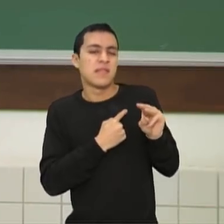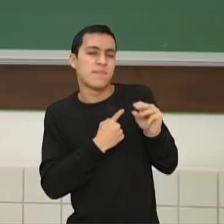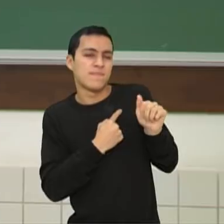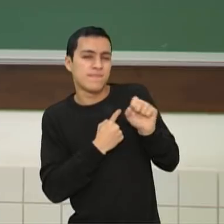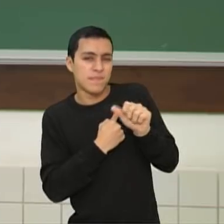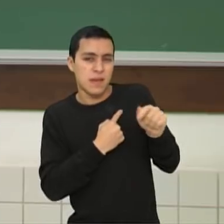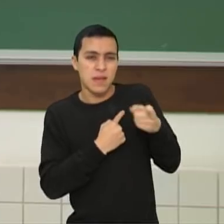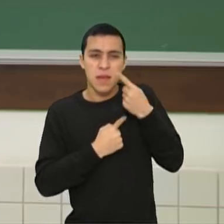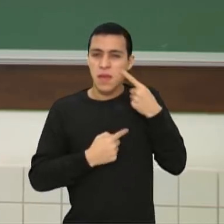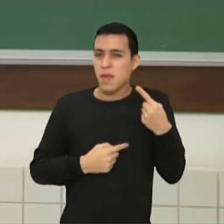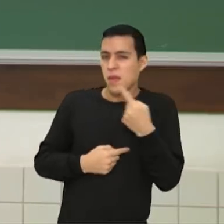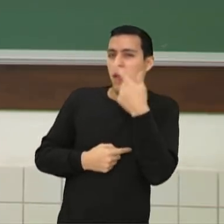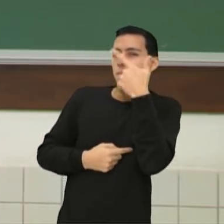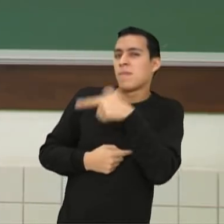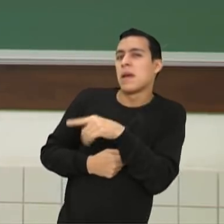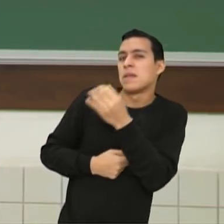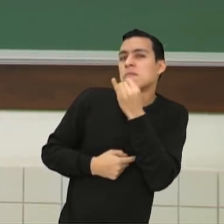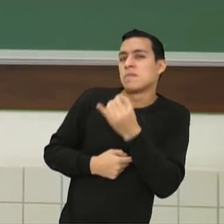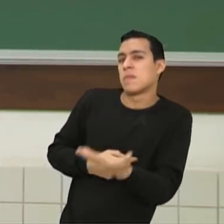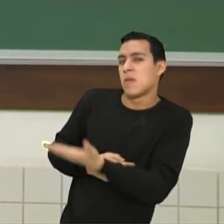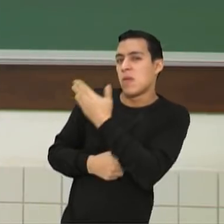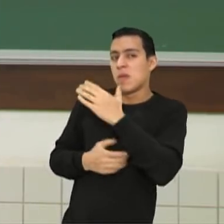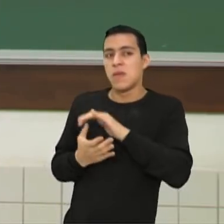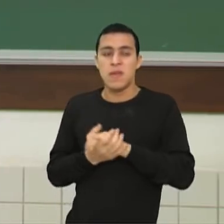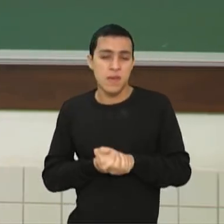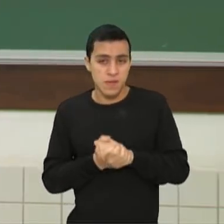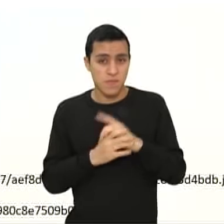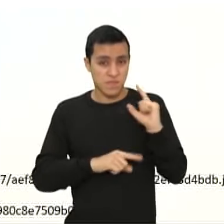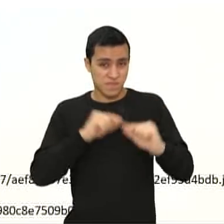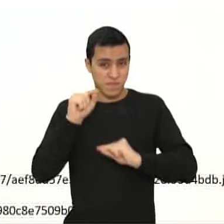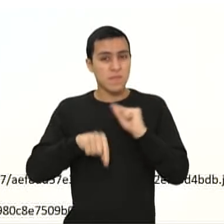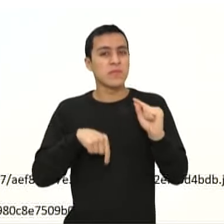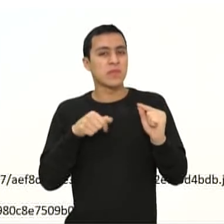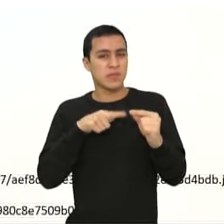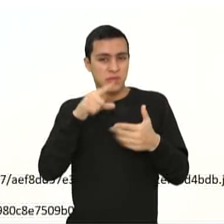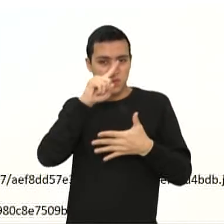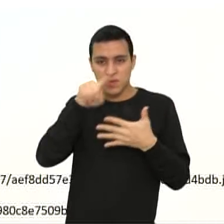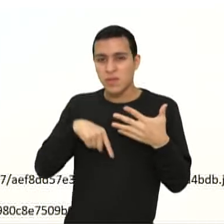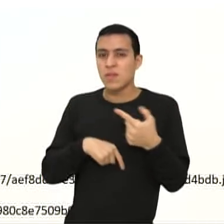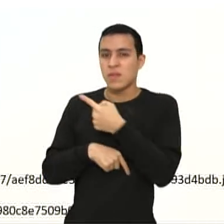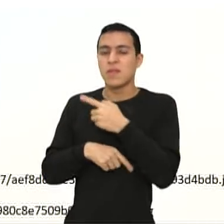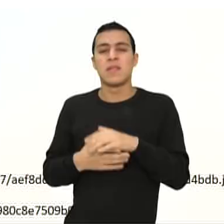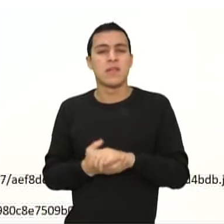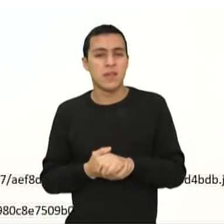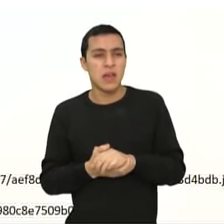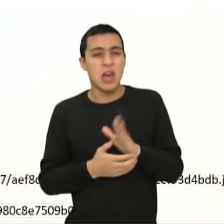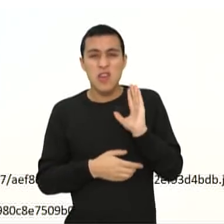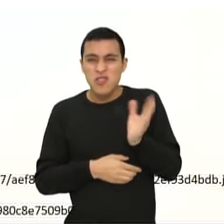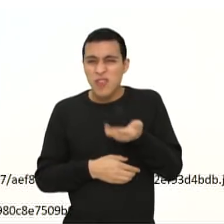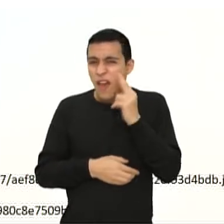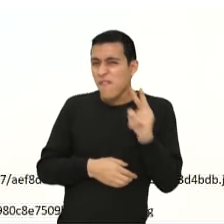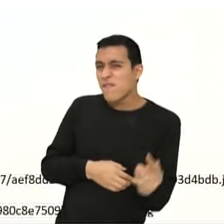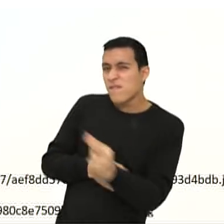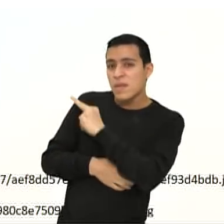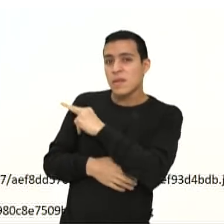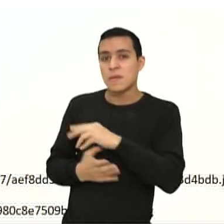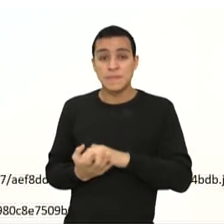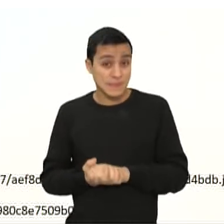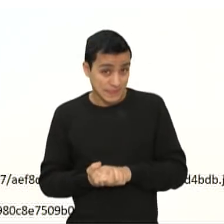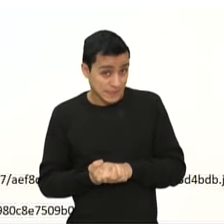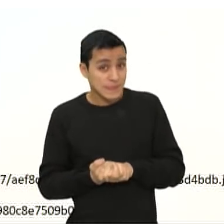aqui comigo na tela mais exemplos? Então, olha o que eu trago para vocês. Vocês já viram essas aqui? Por